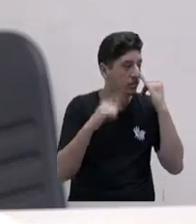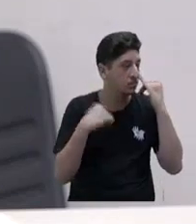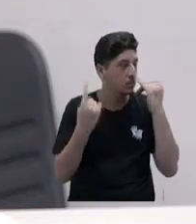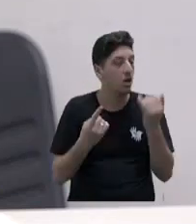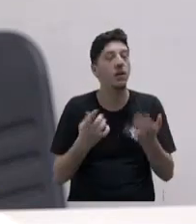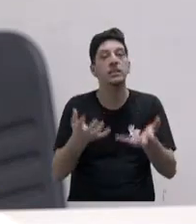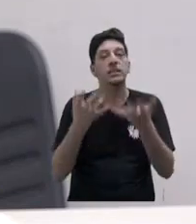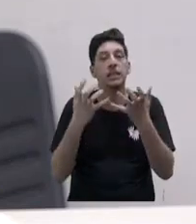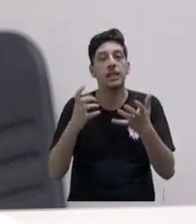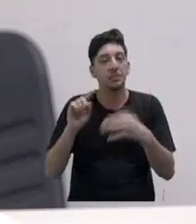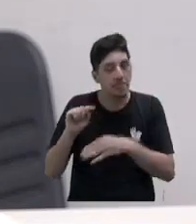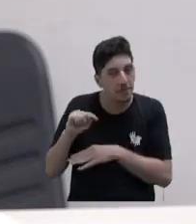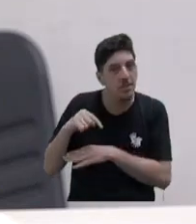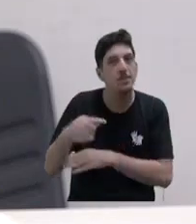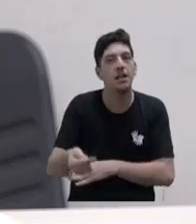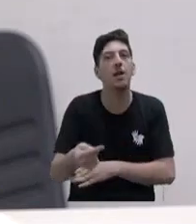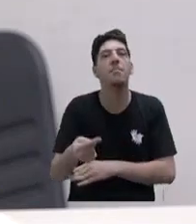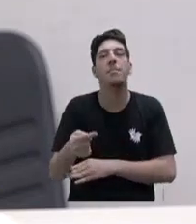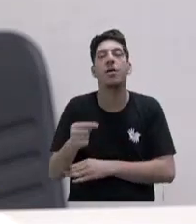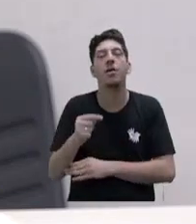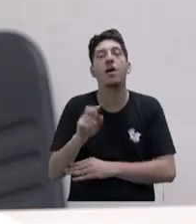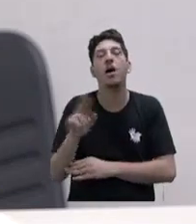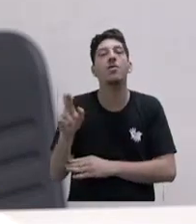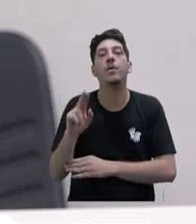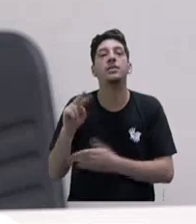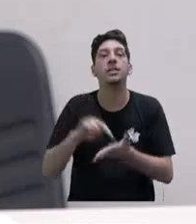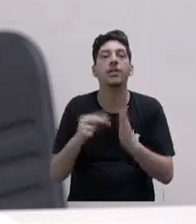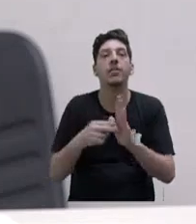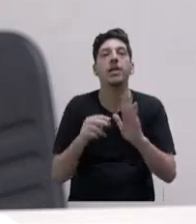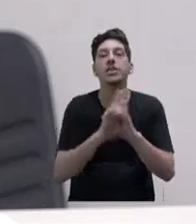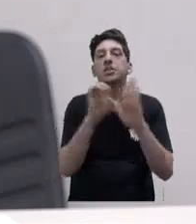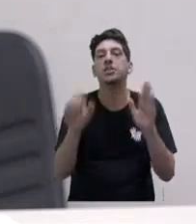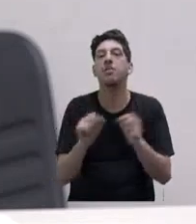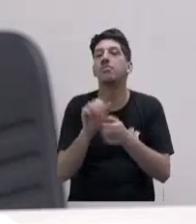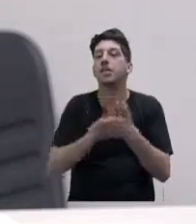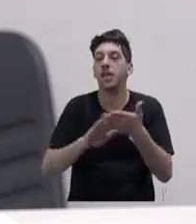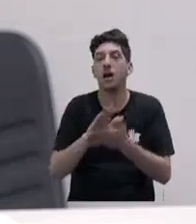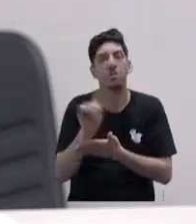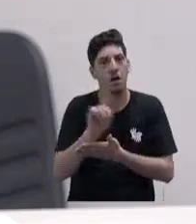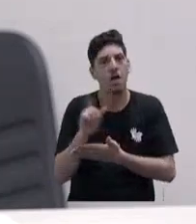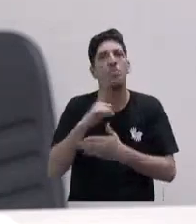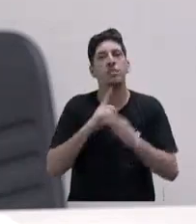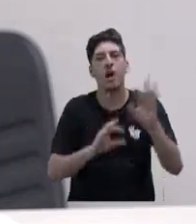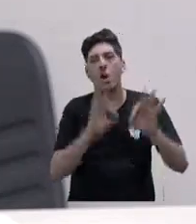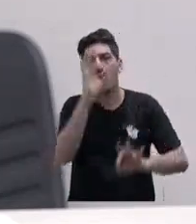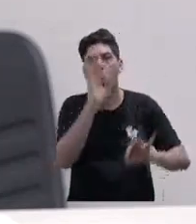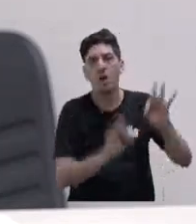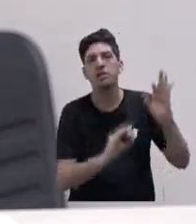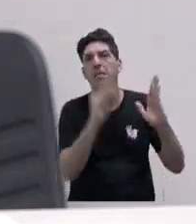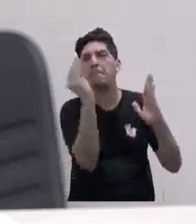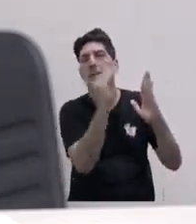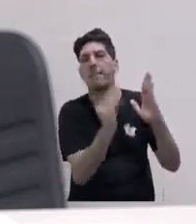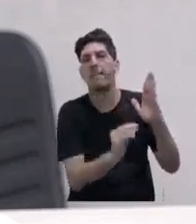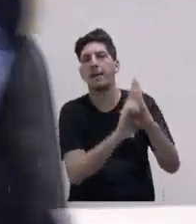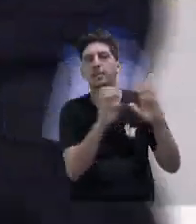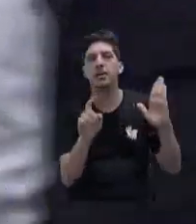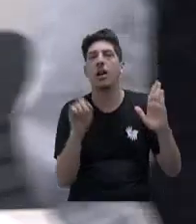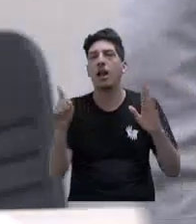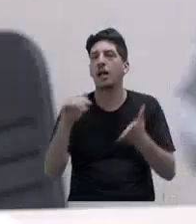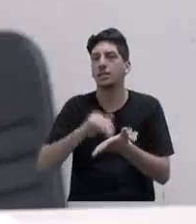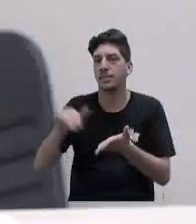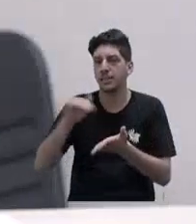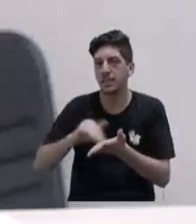pretendemos, logo em seguida, isso não quer dizer que os editais não estão sendo feitos, porque os editais estão sendo feitos nesse momento na